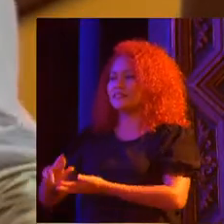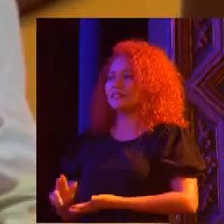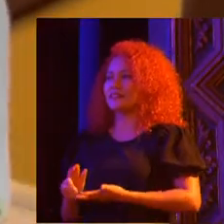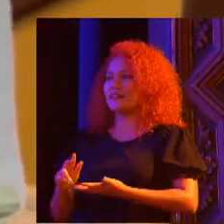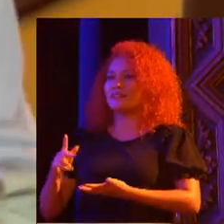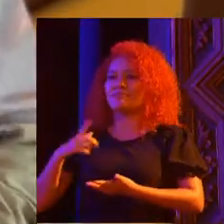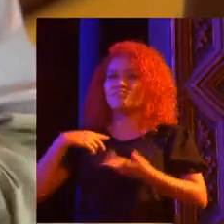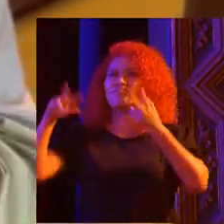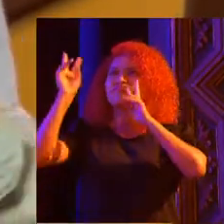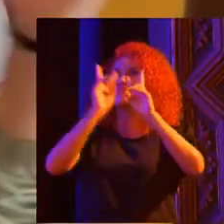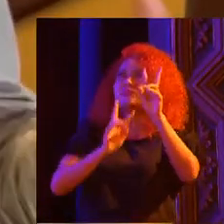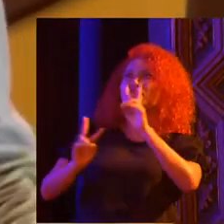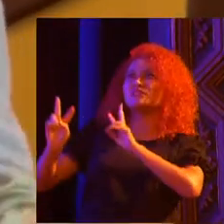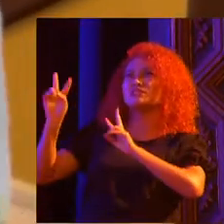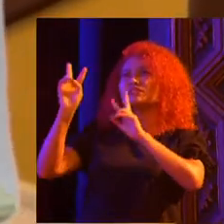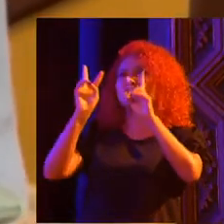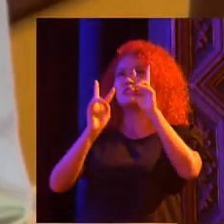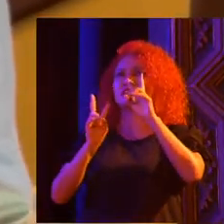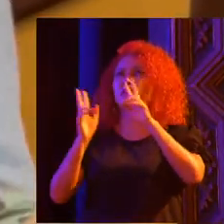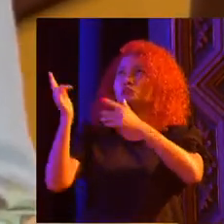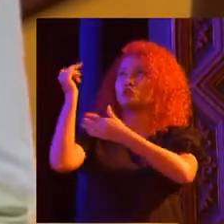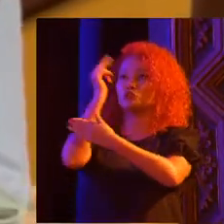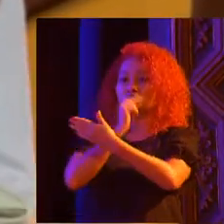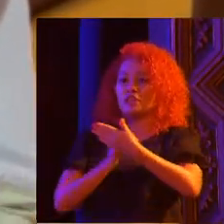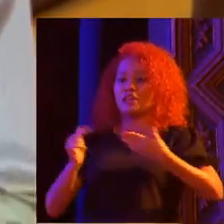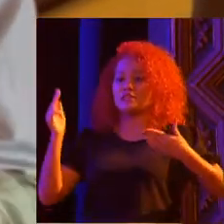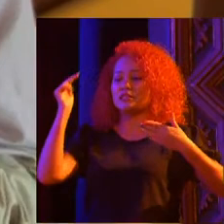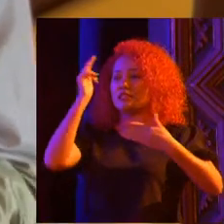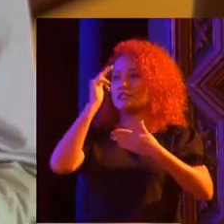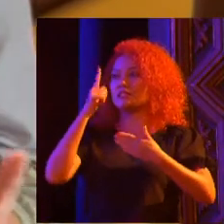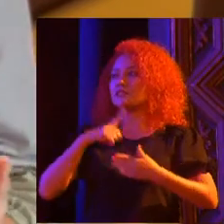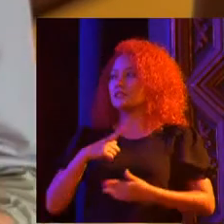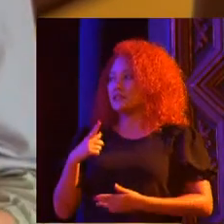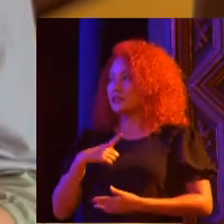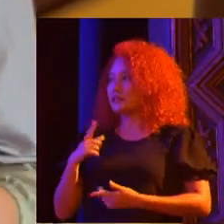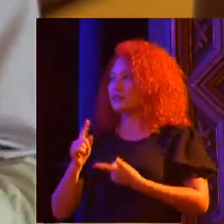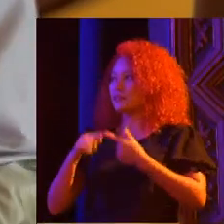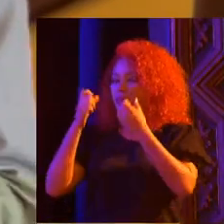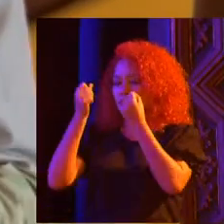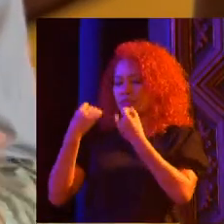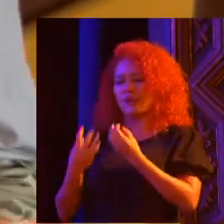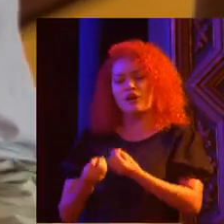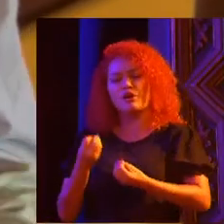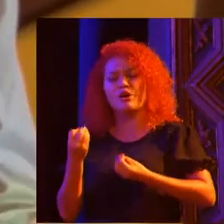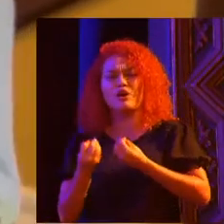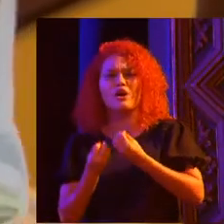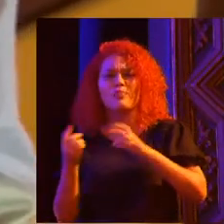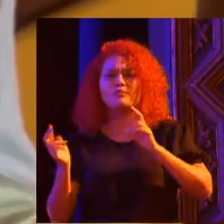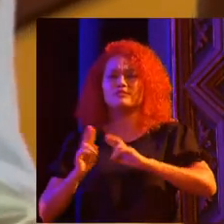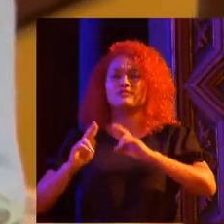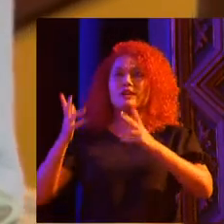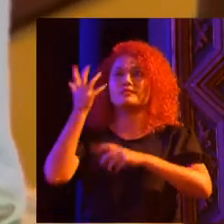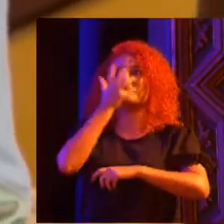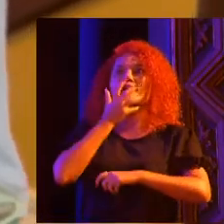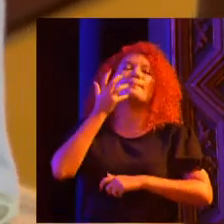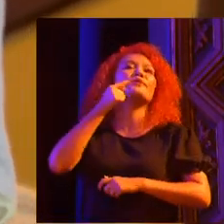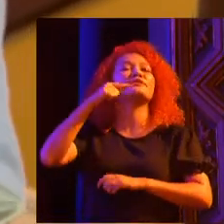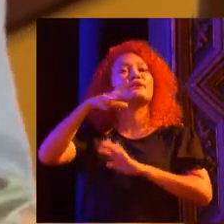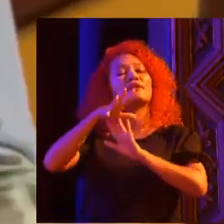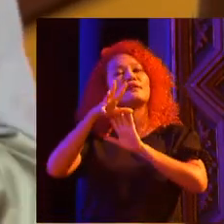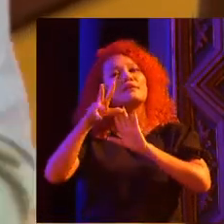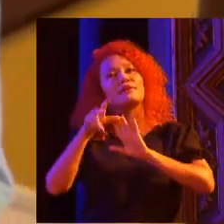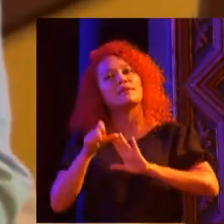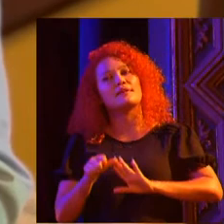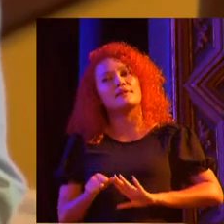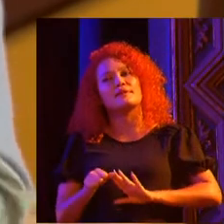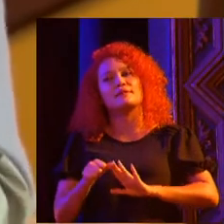dos visuais, das formas gráficas que esse prêmio traz, a gente fala um pouco sobre esse universo tão grande da música da Amazônia.